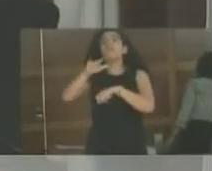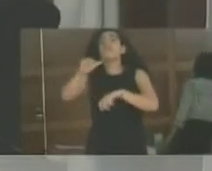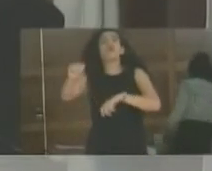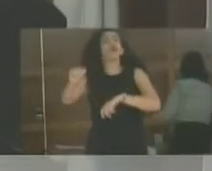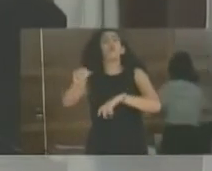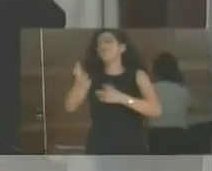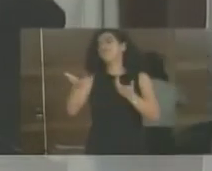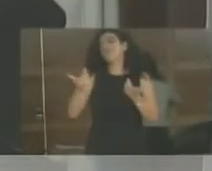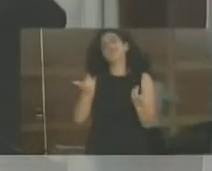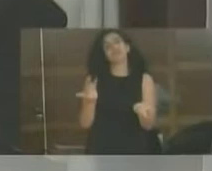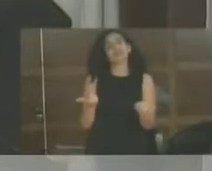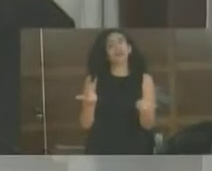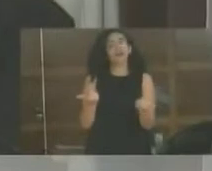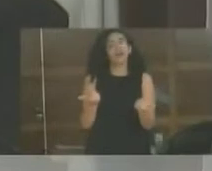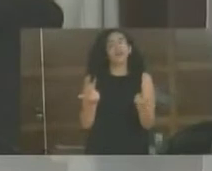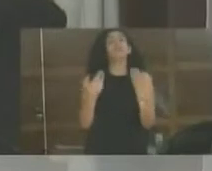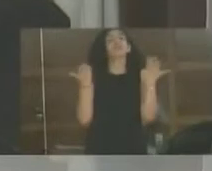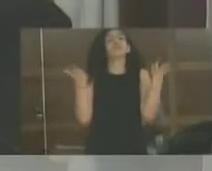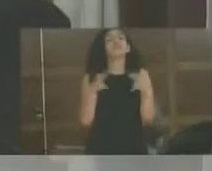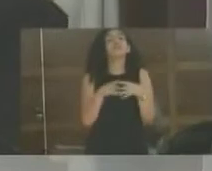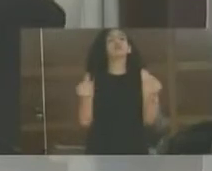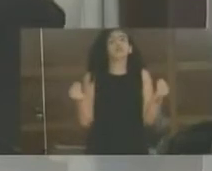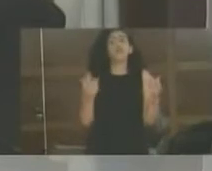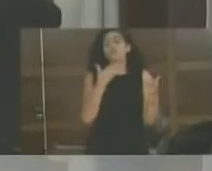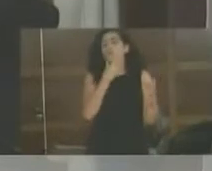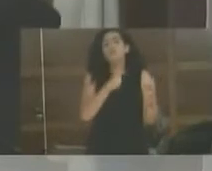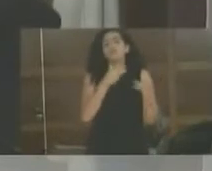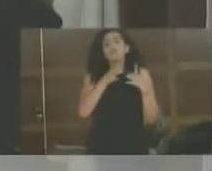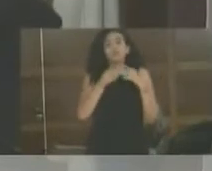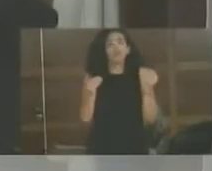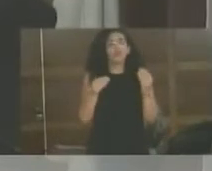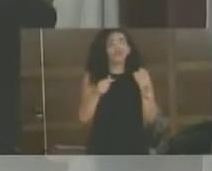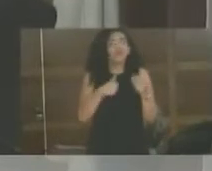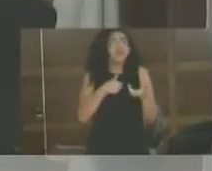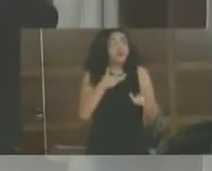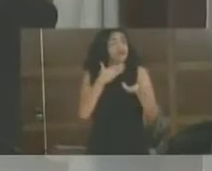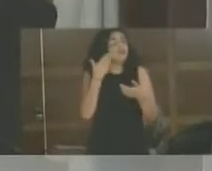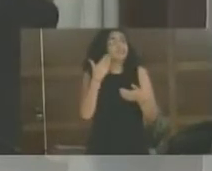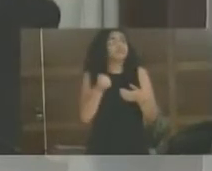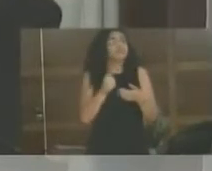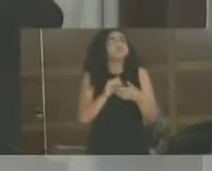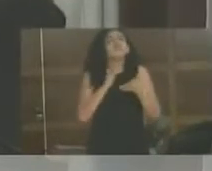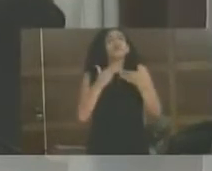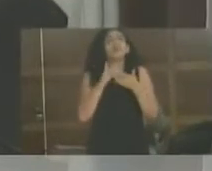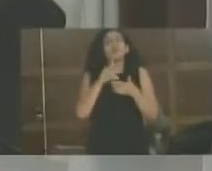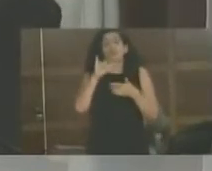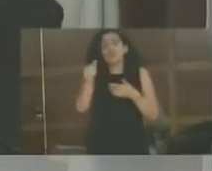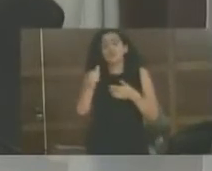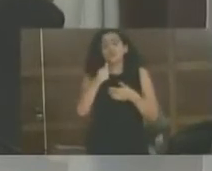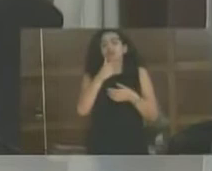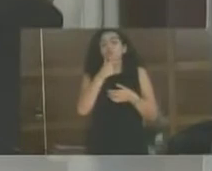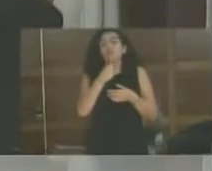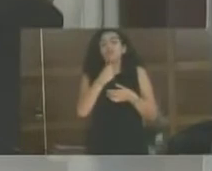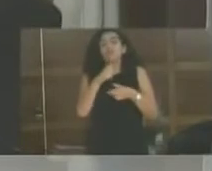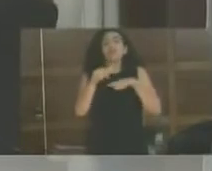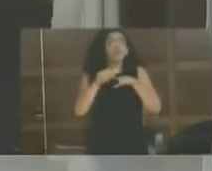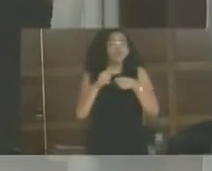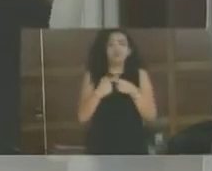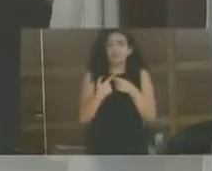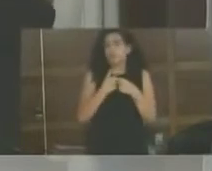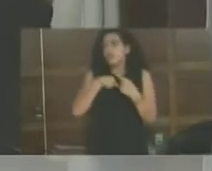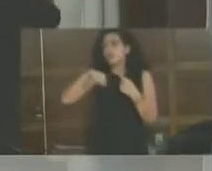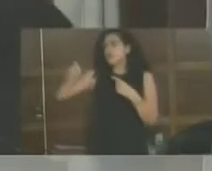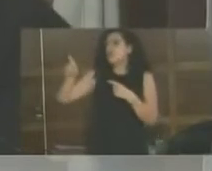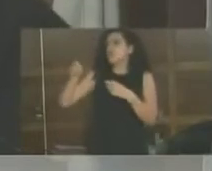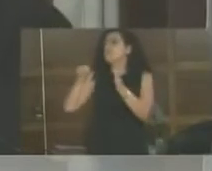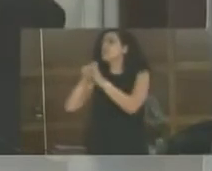fazer um requerimento. E espero que os colegas assinem aqui para saber quais os dias que o Mário trabalha. Porque eu vou lá no encontro para questionar